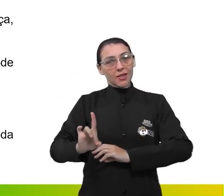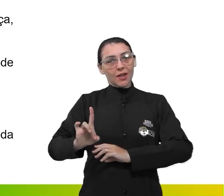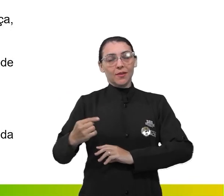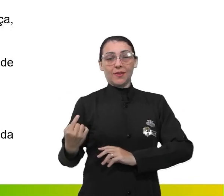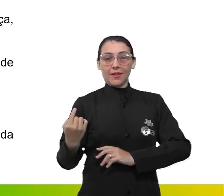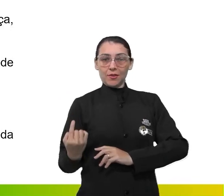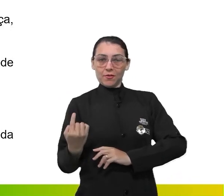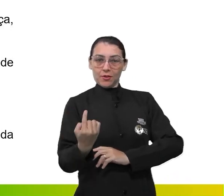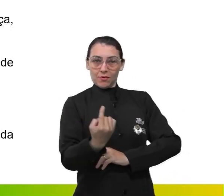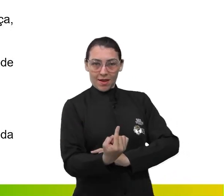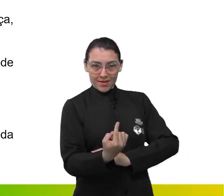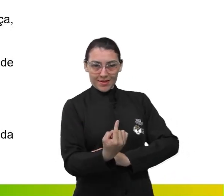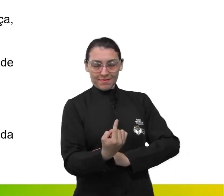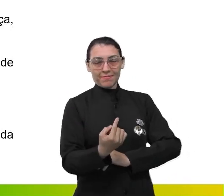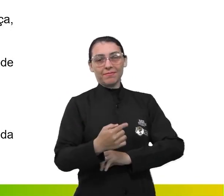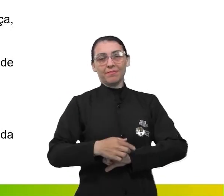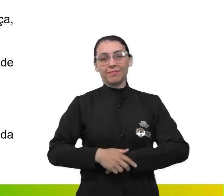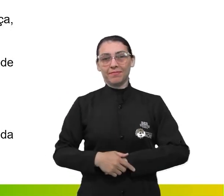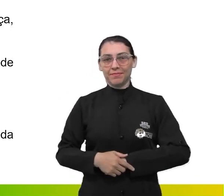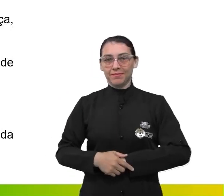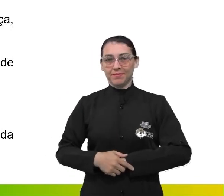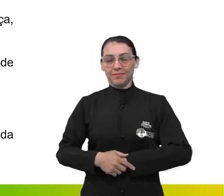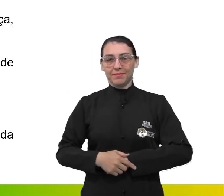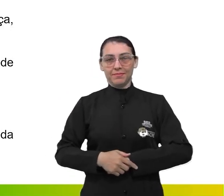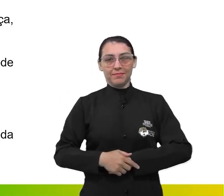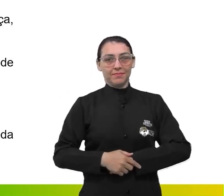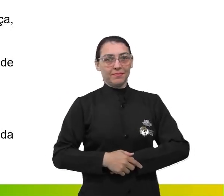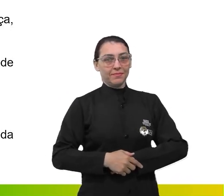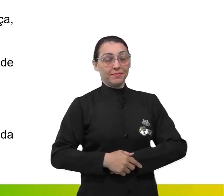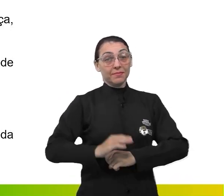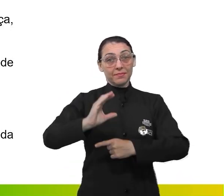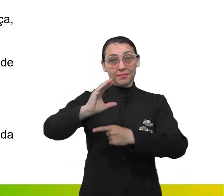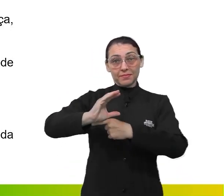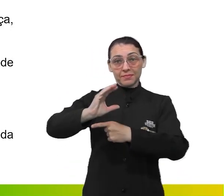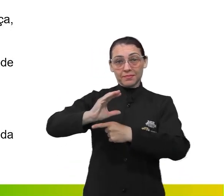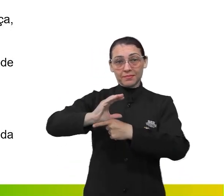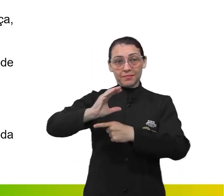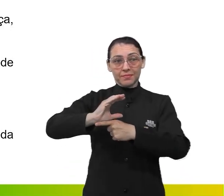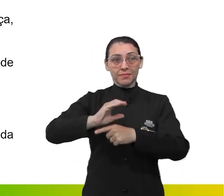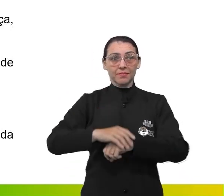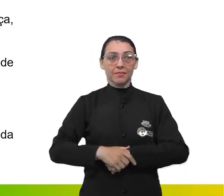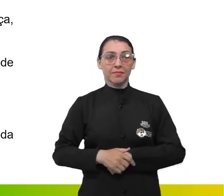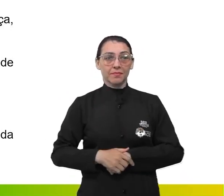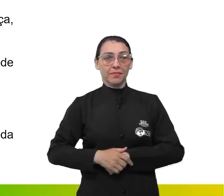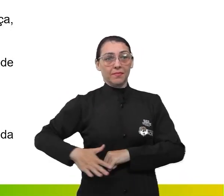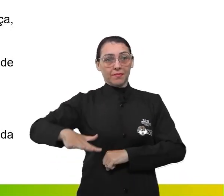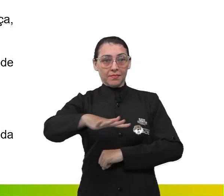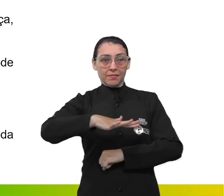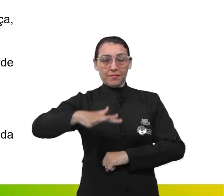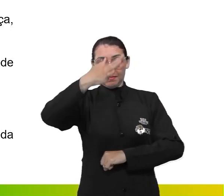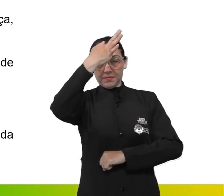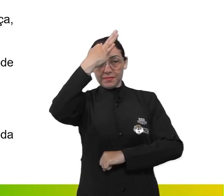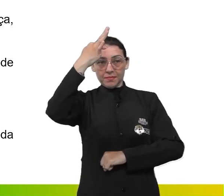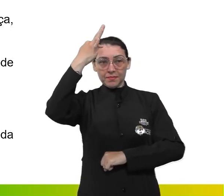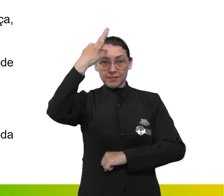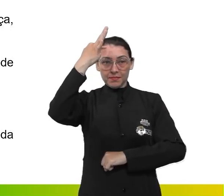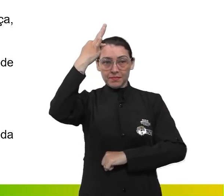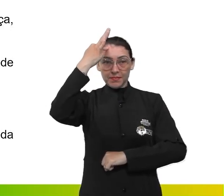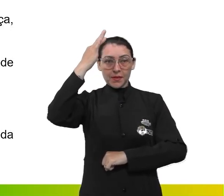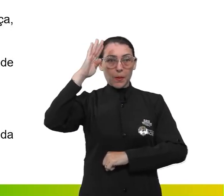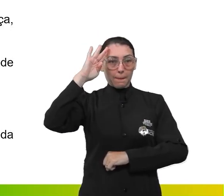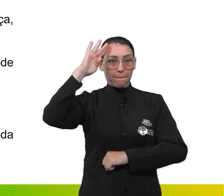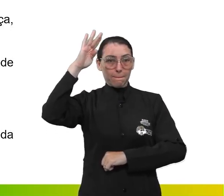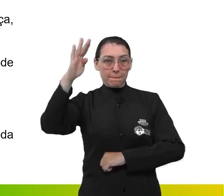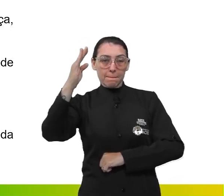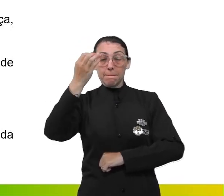os direitos individuais. Na letra C, temos: é a área da